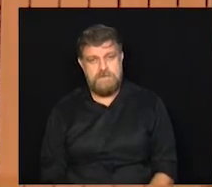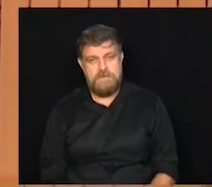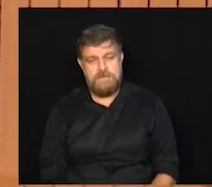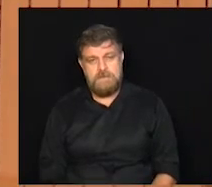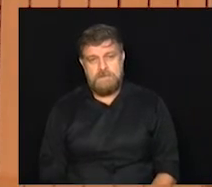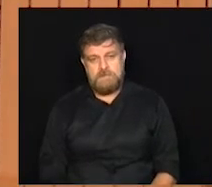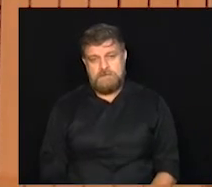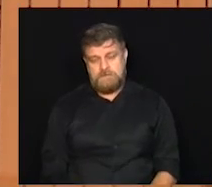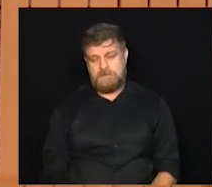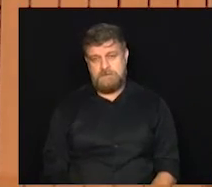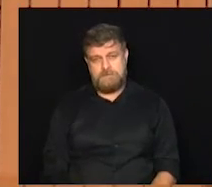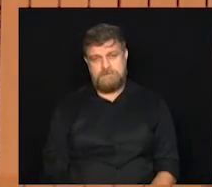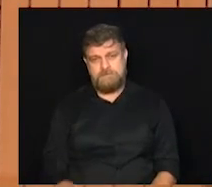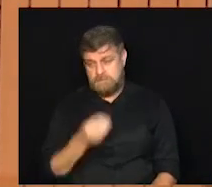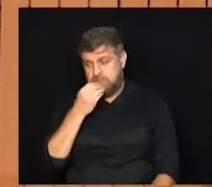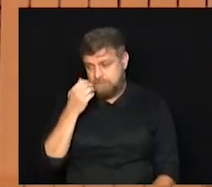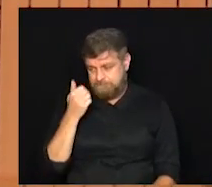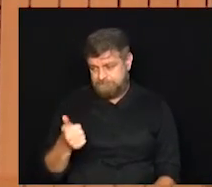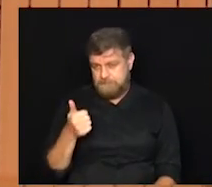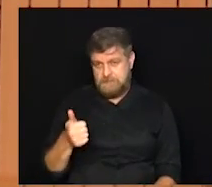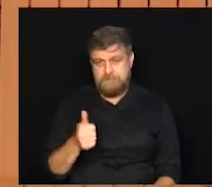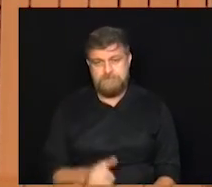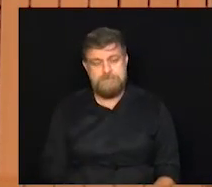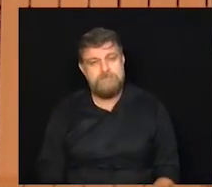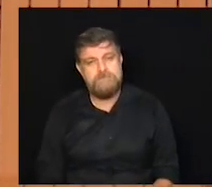Muito bem, Cláudia.